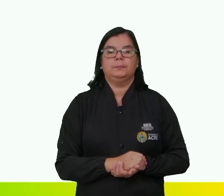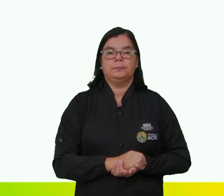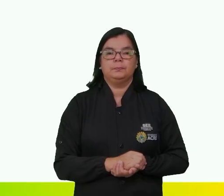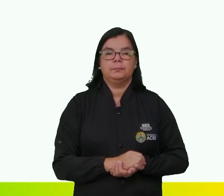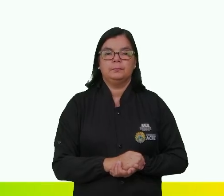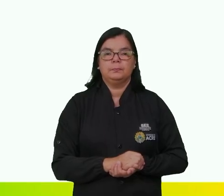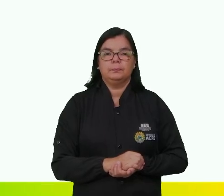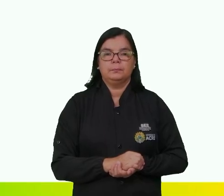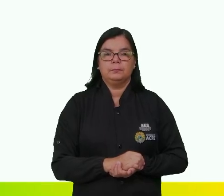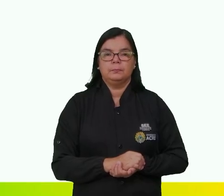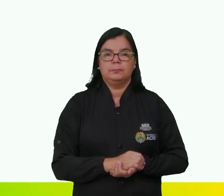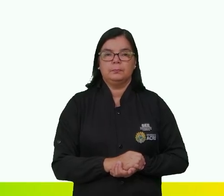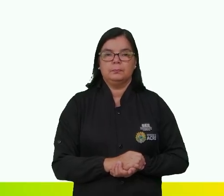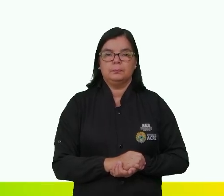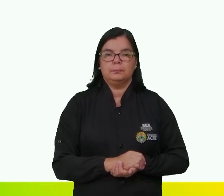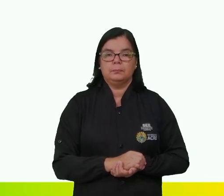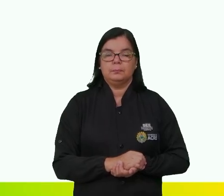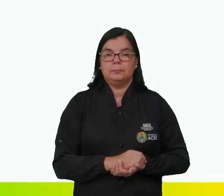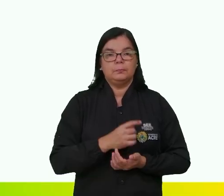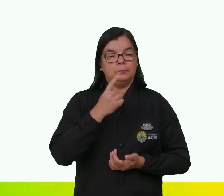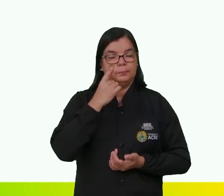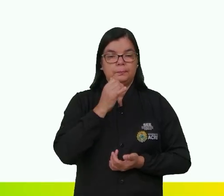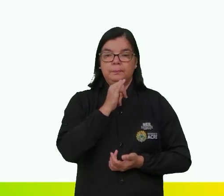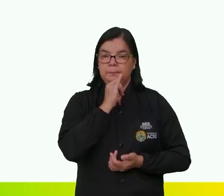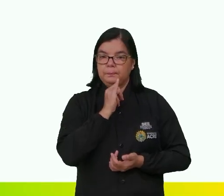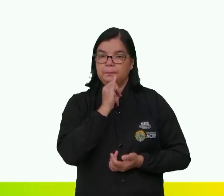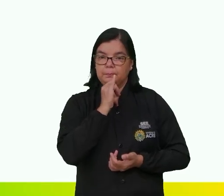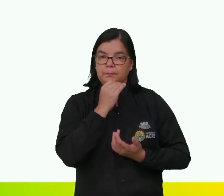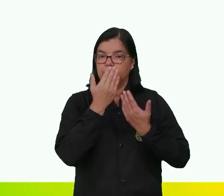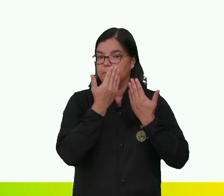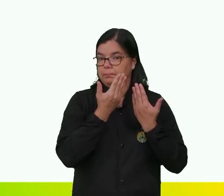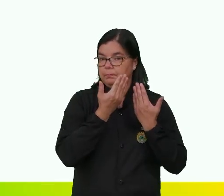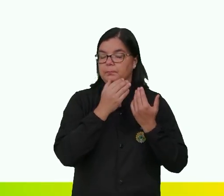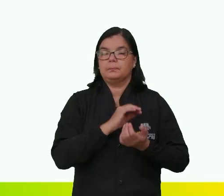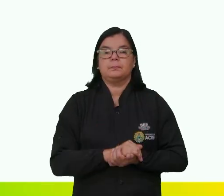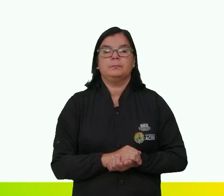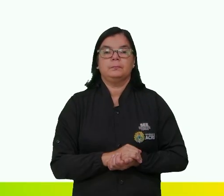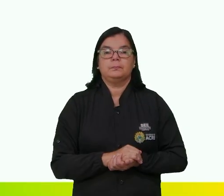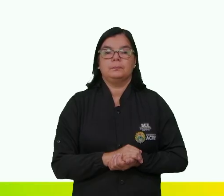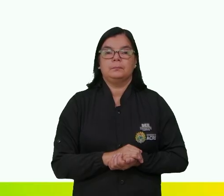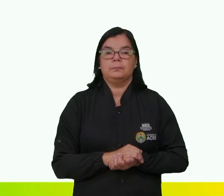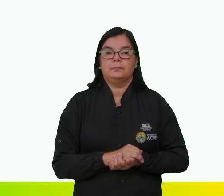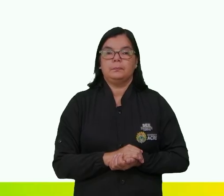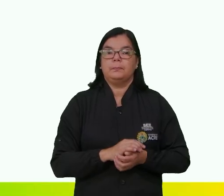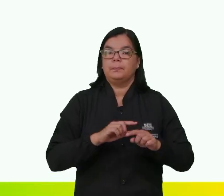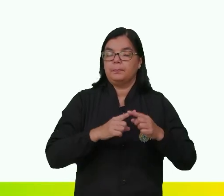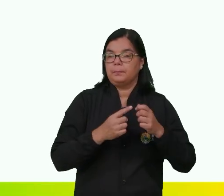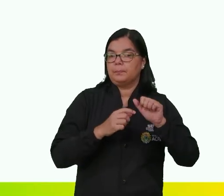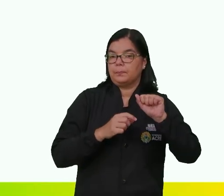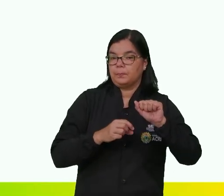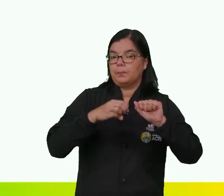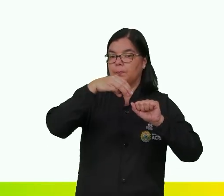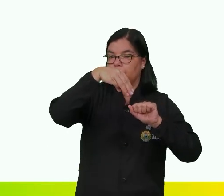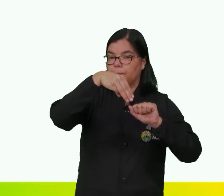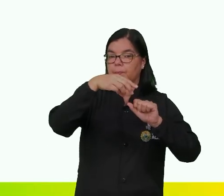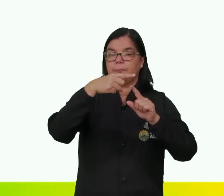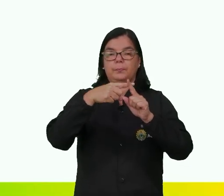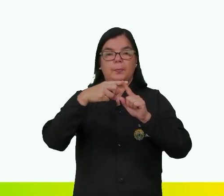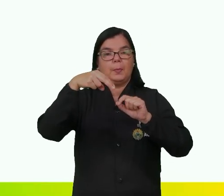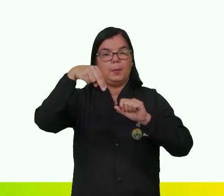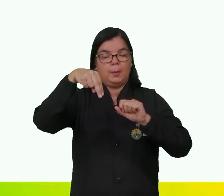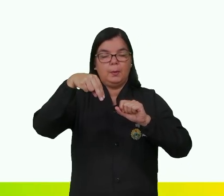nessa parte aqui, ó, a elevado a m mais n. Mas a elevado a m mais n é a elevado